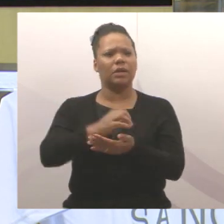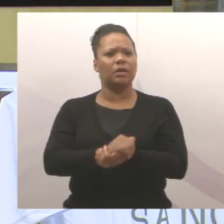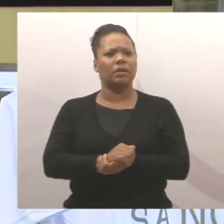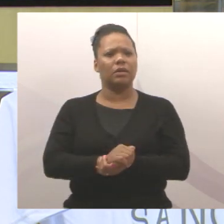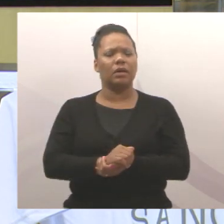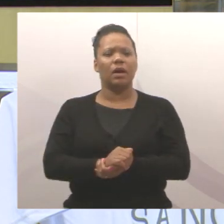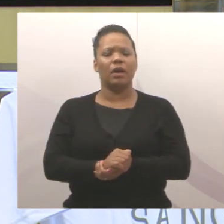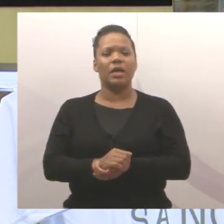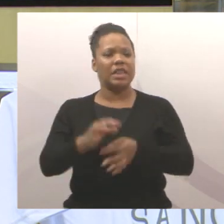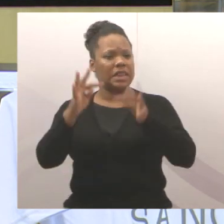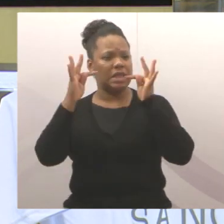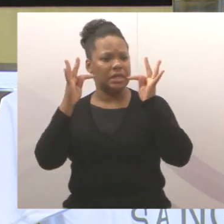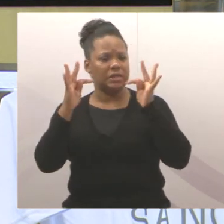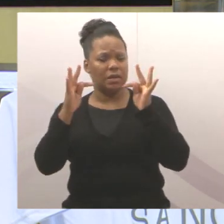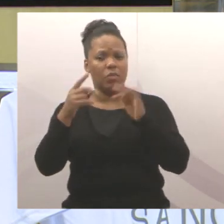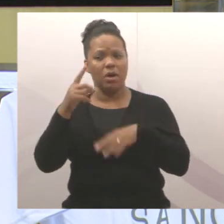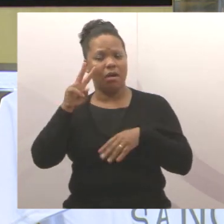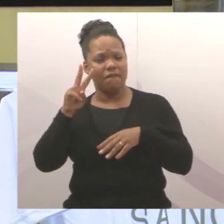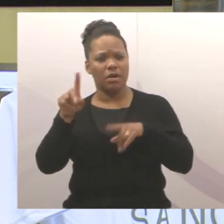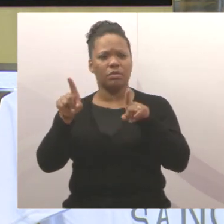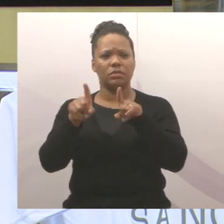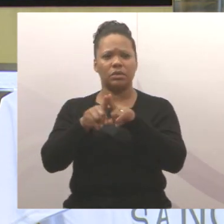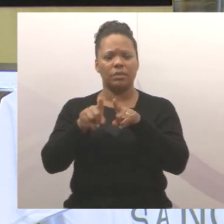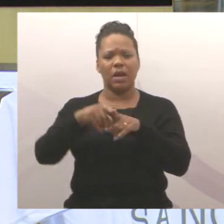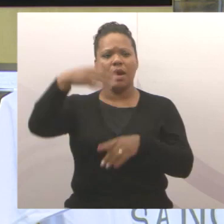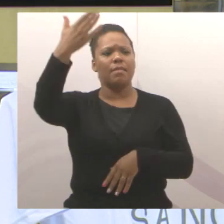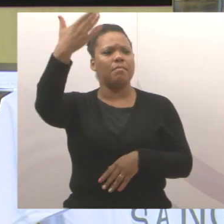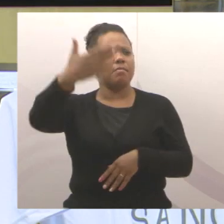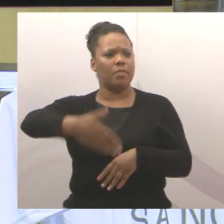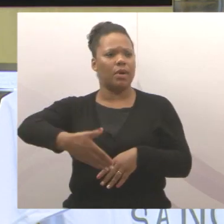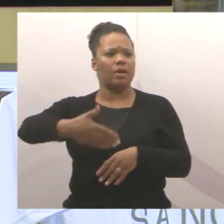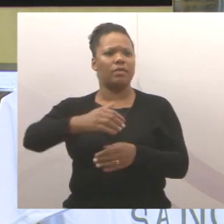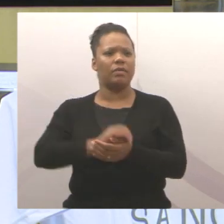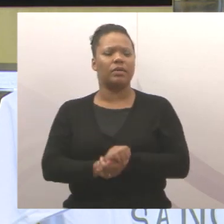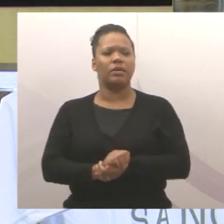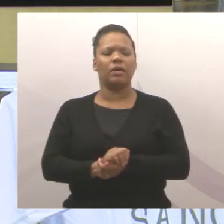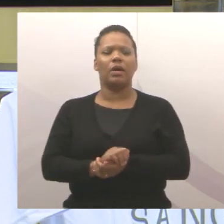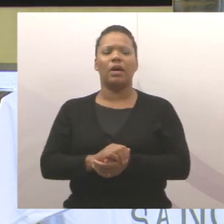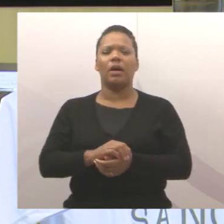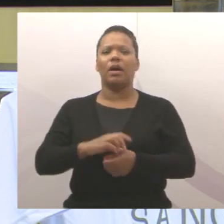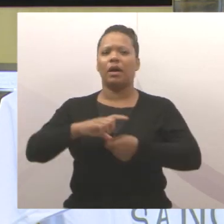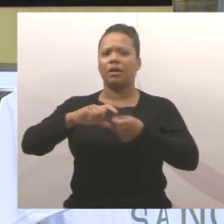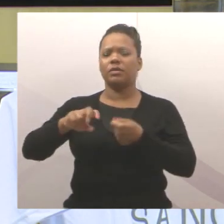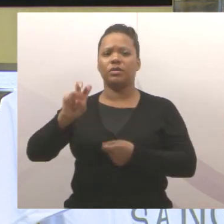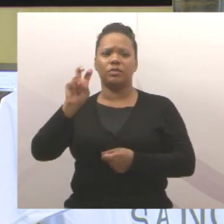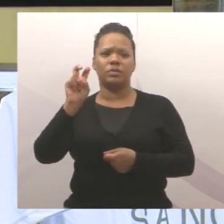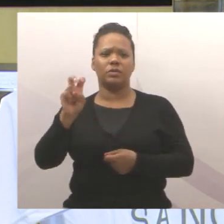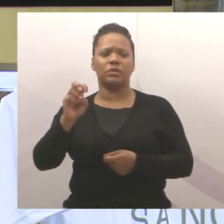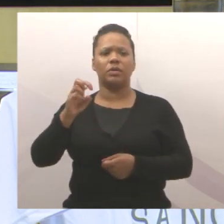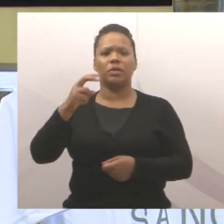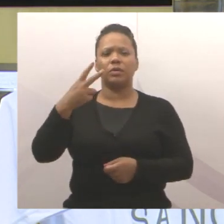de testemunhas e a indicação das provas. O artigo 5º do Decreto-Lei